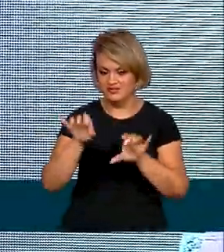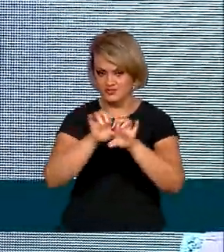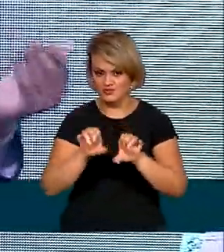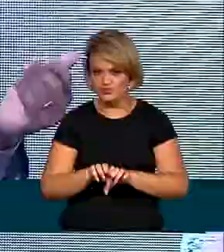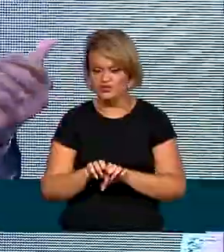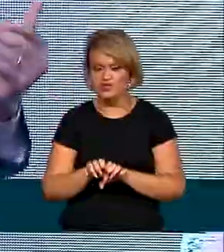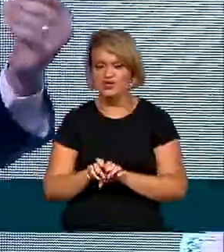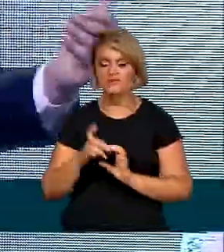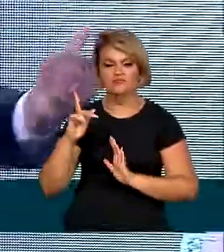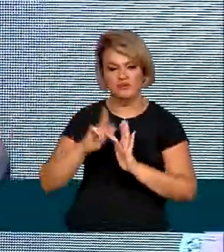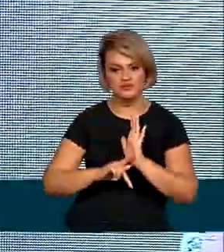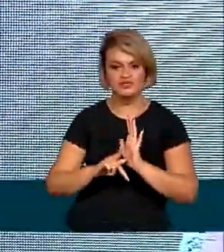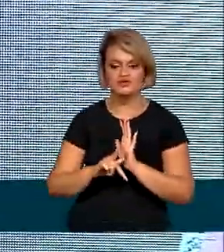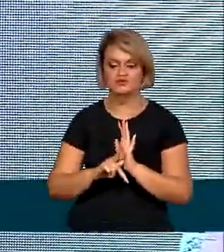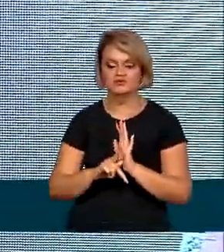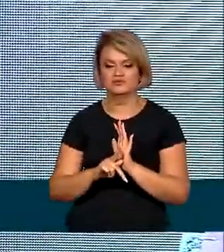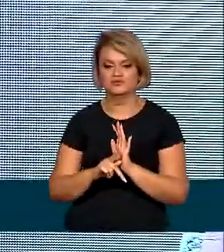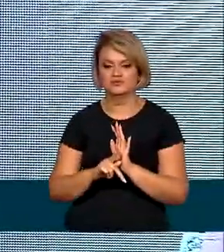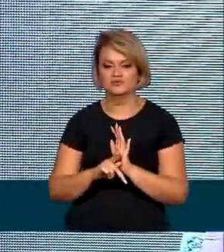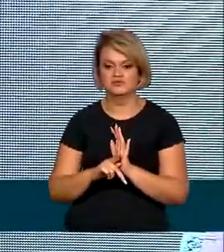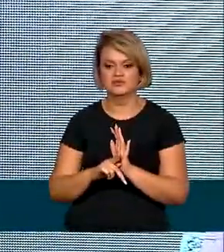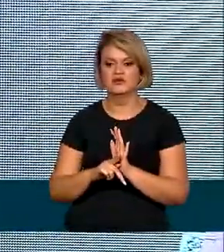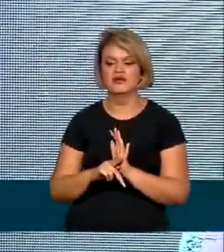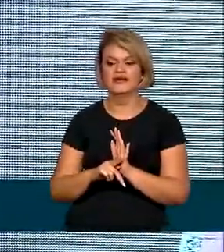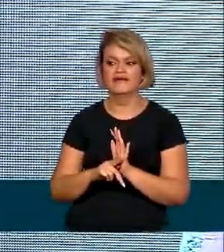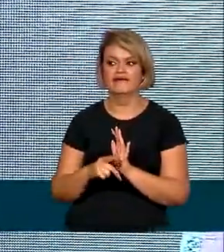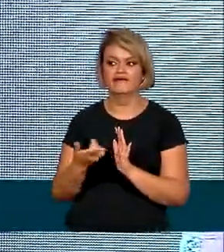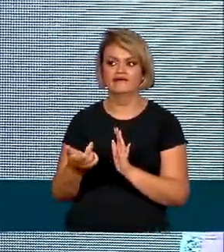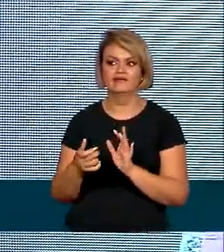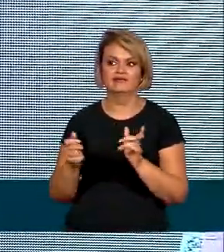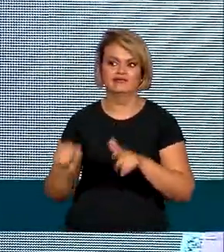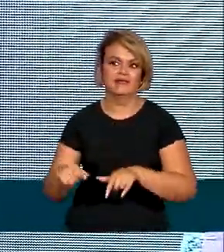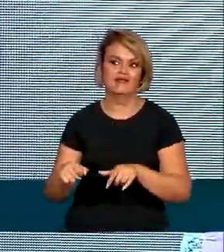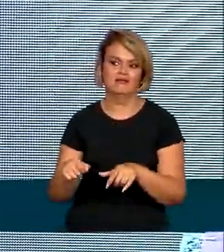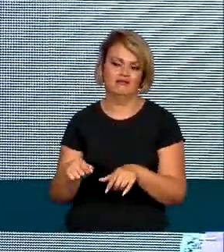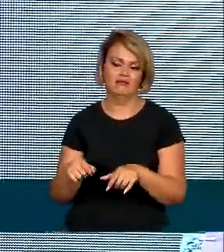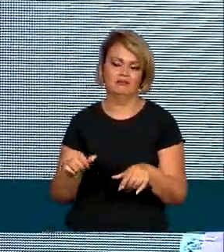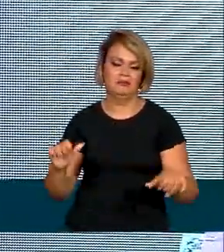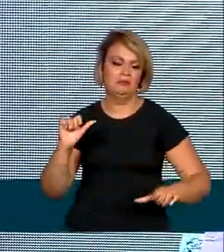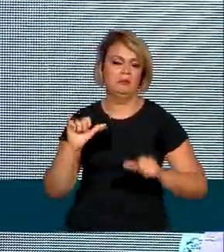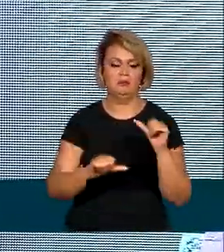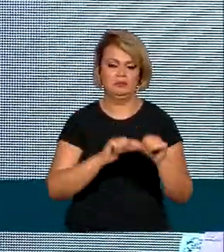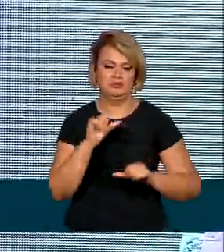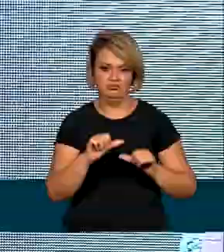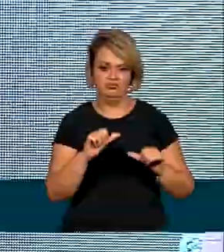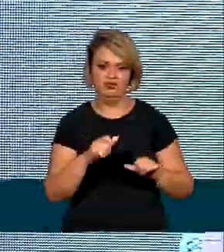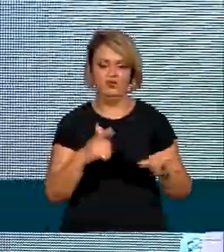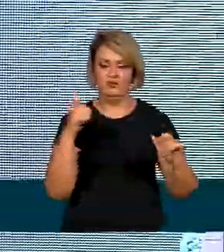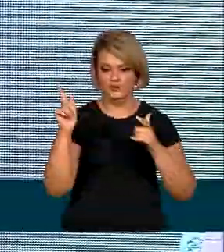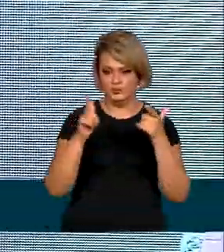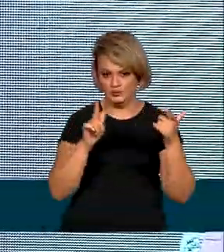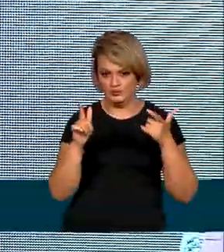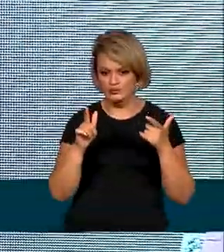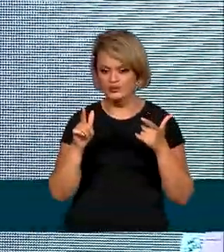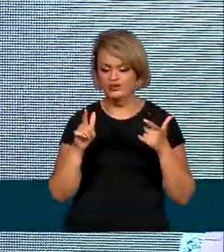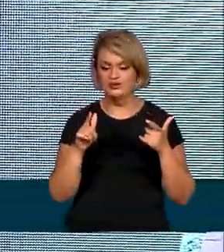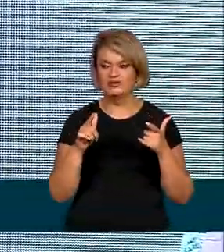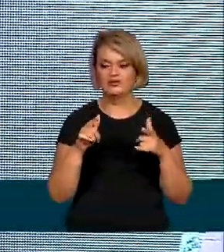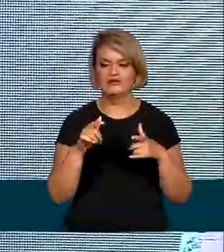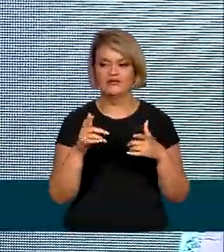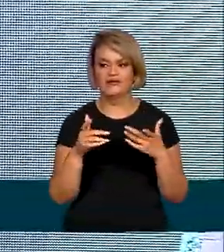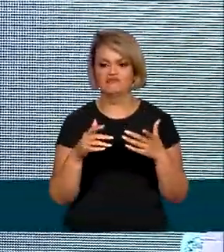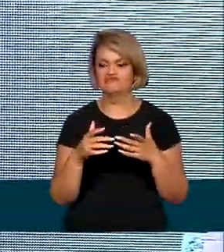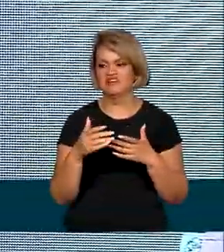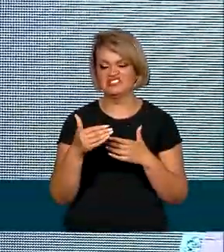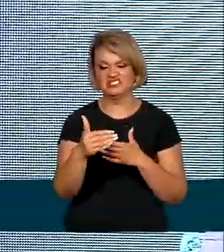projetos que eventualmente poderiam ser transformados em concessão e às vezes por 10